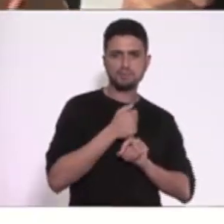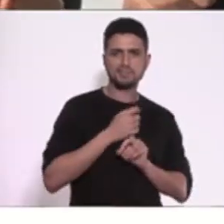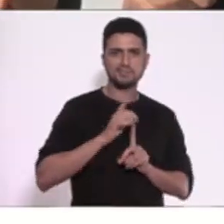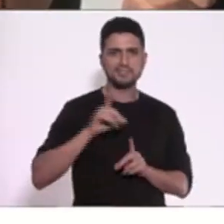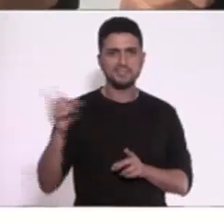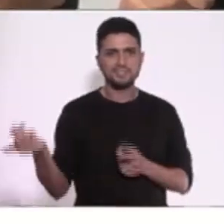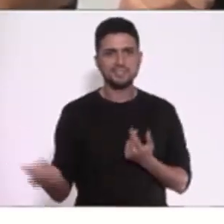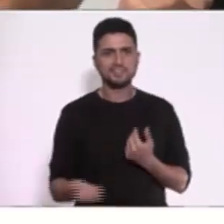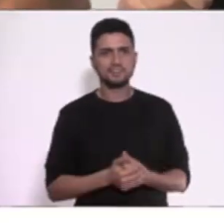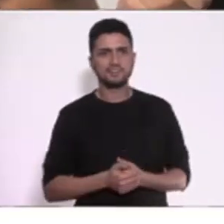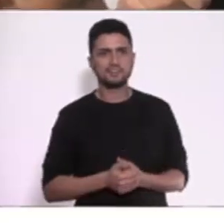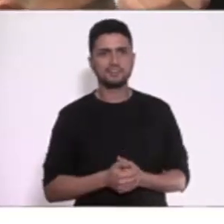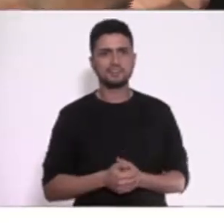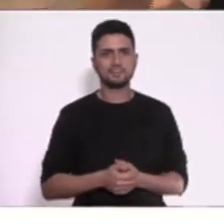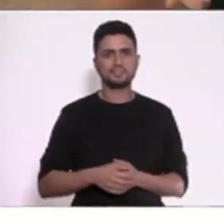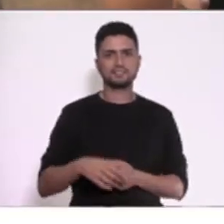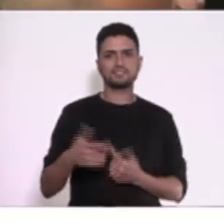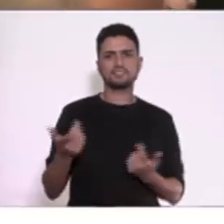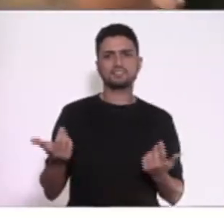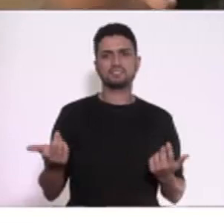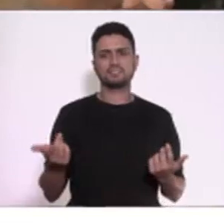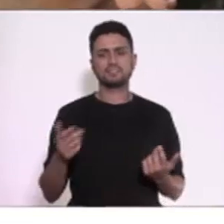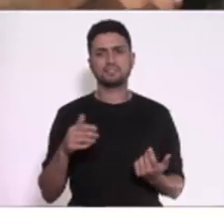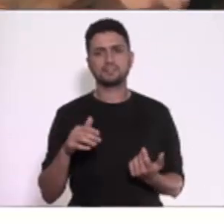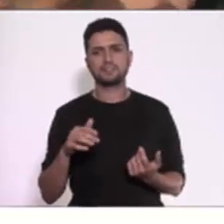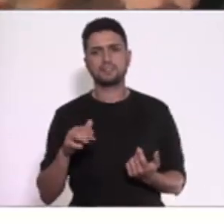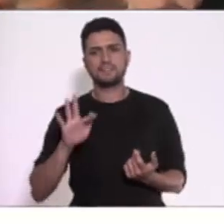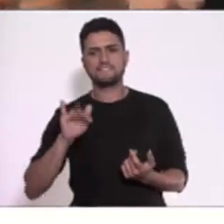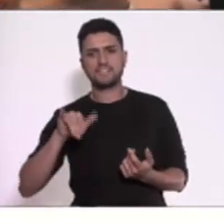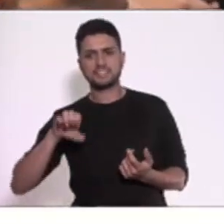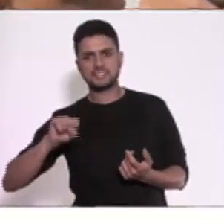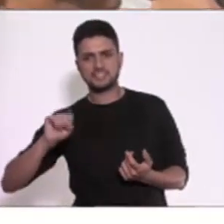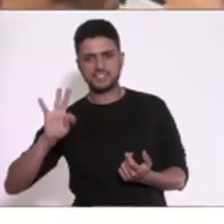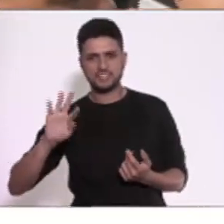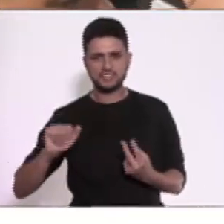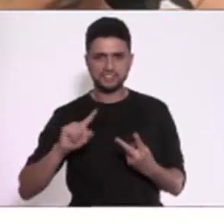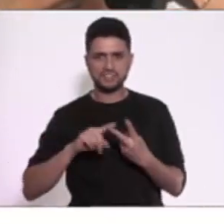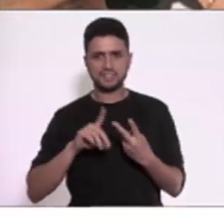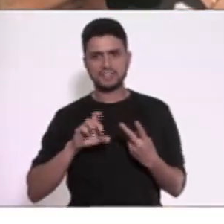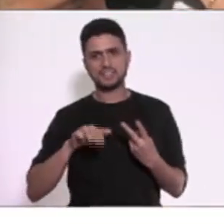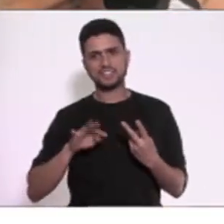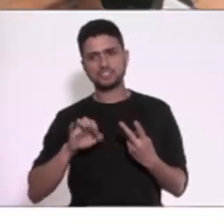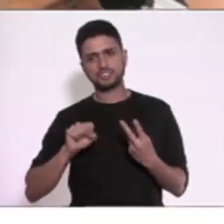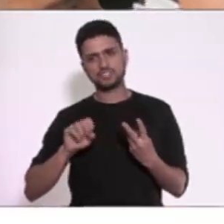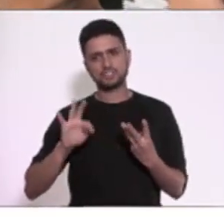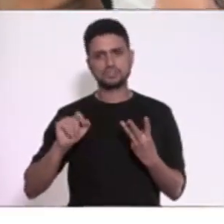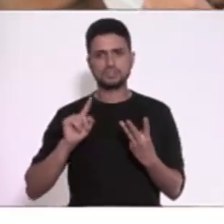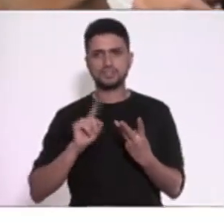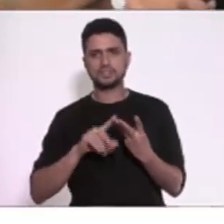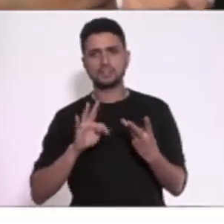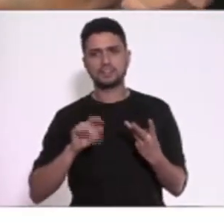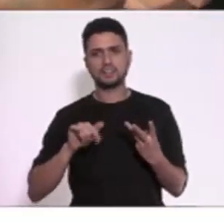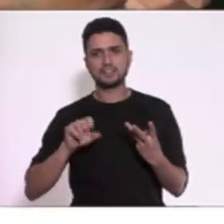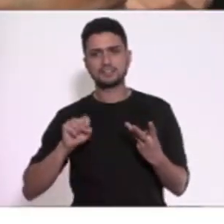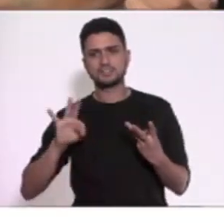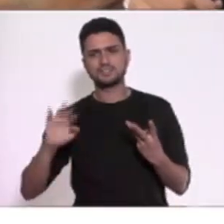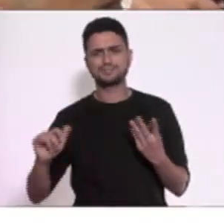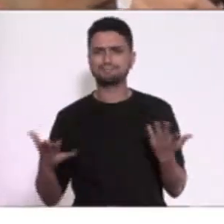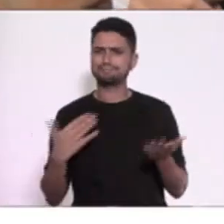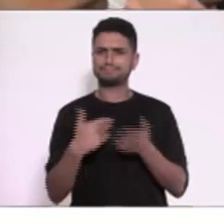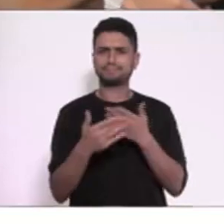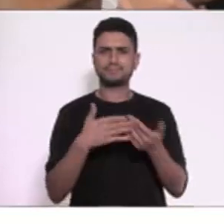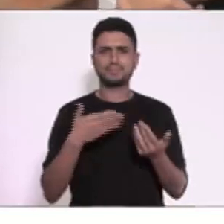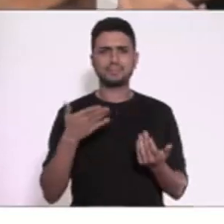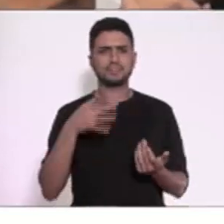dentista, enfim. É toda hora uma agressão pessoal e fugindo do debate. Deputada Renata, eu não me incomodo com a